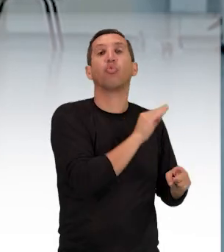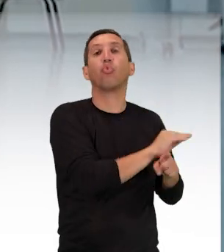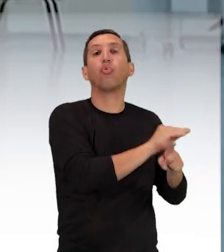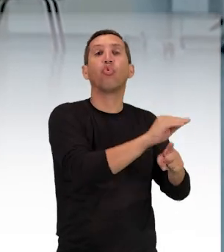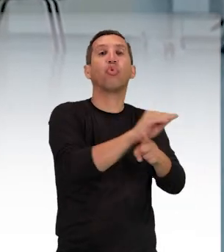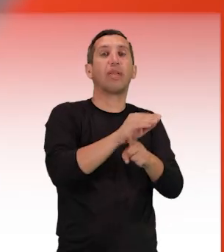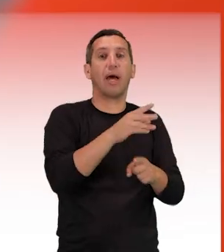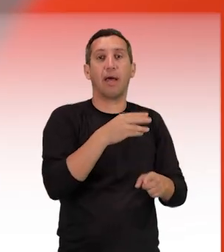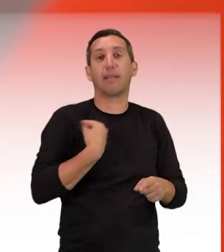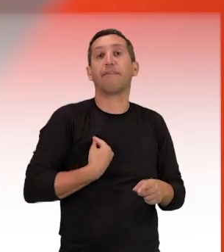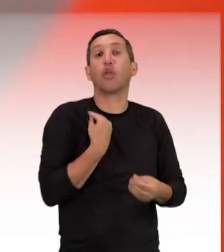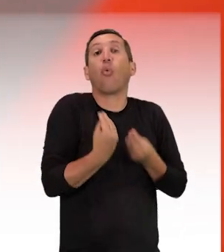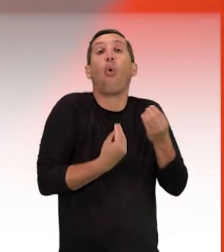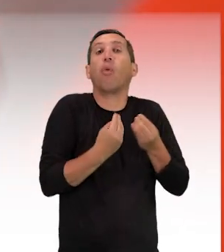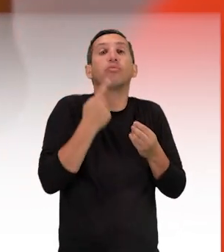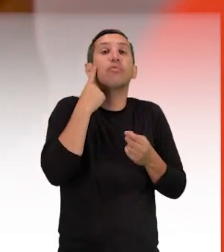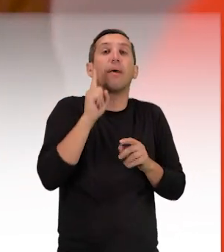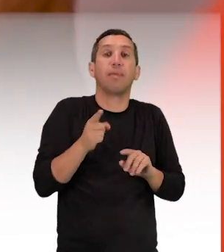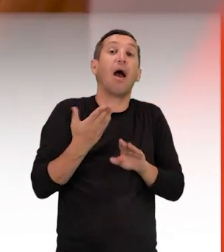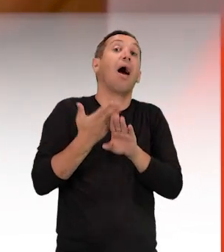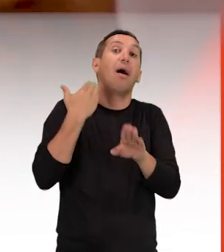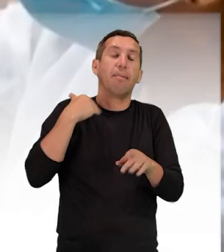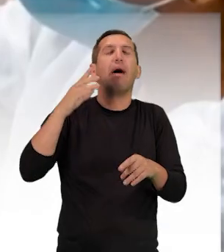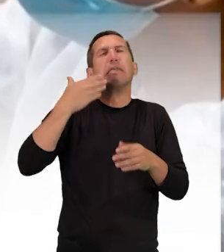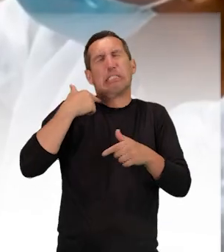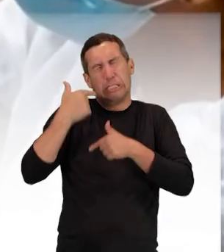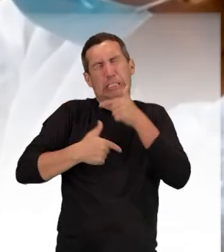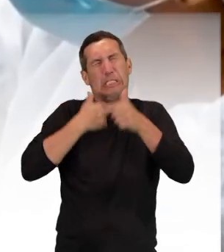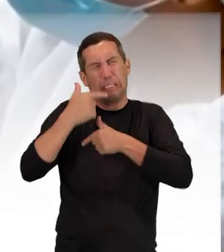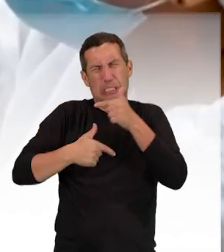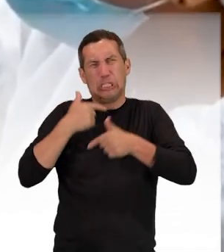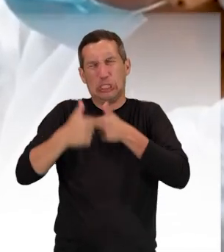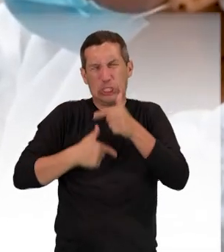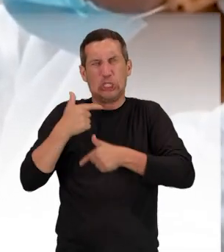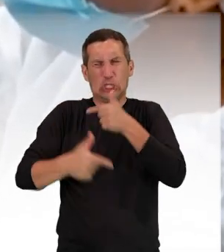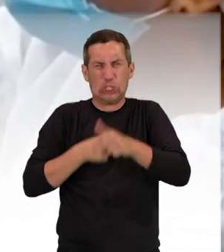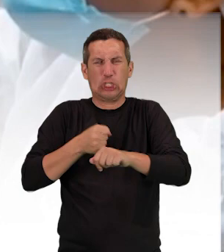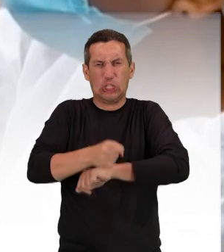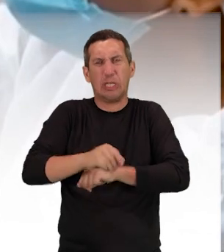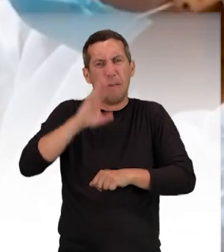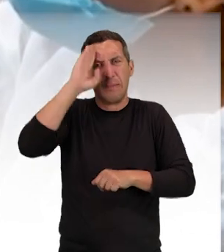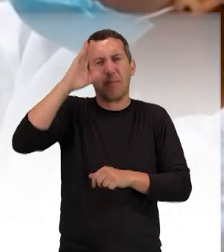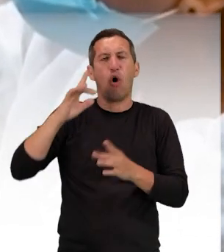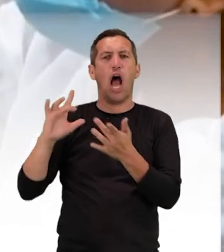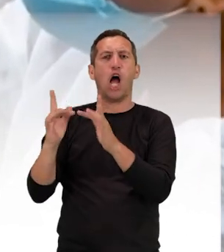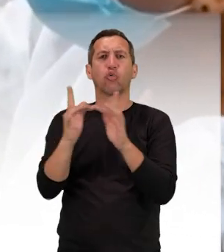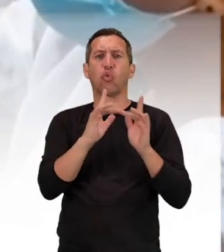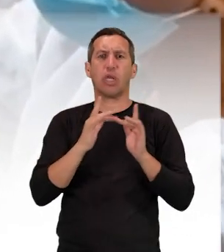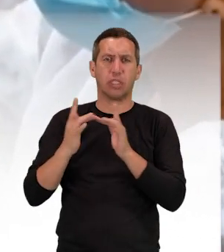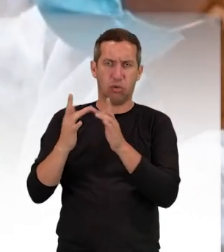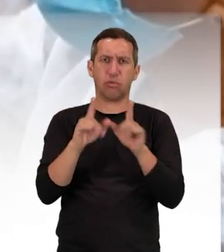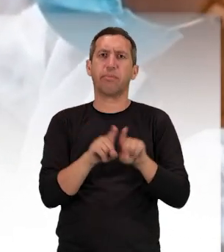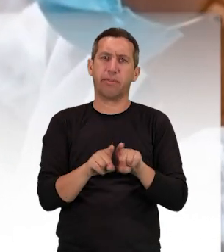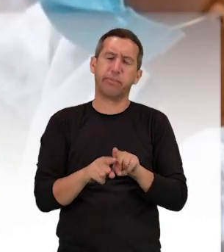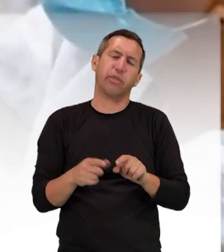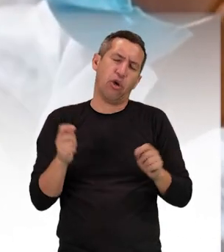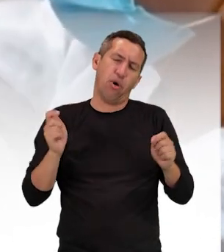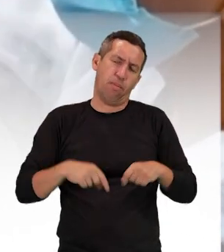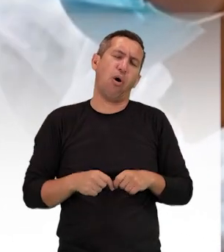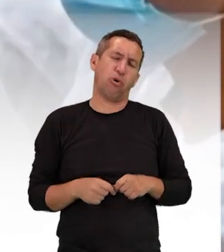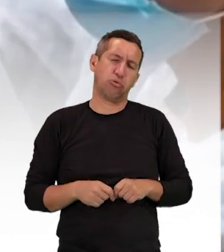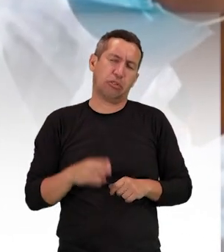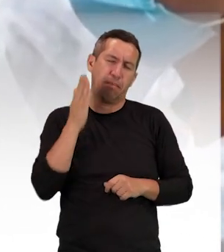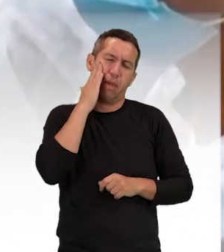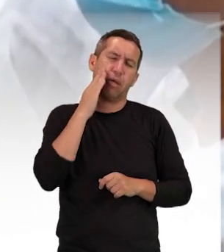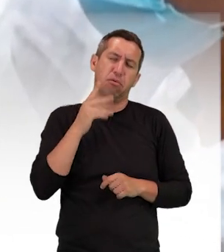na preservação de vidas. Foi um momento de muito trabalho, mas principalmente de muita articulação e eu